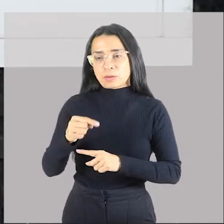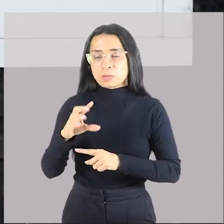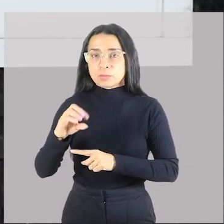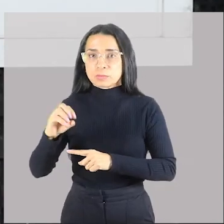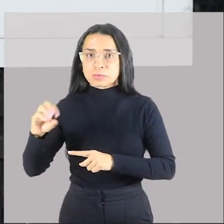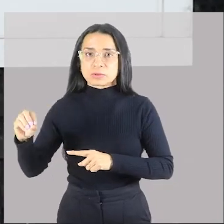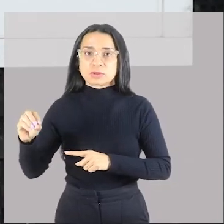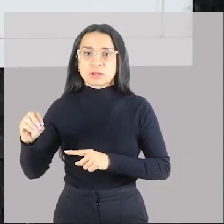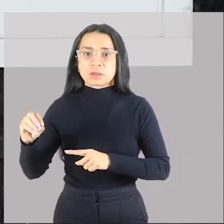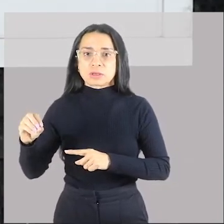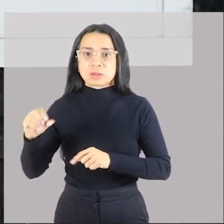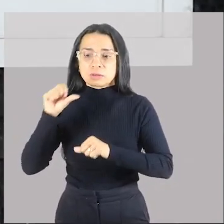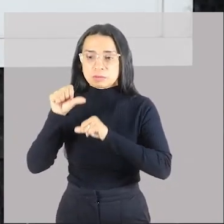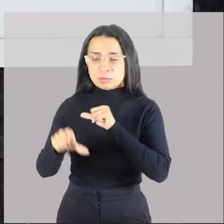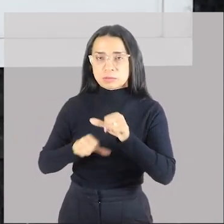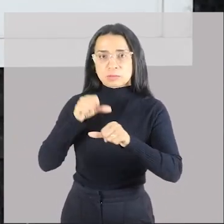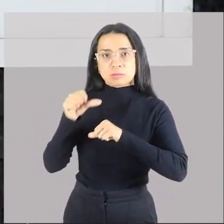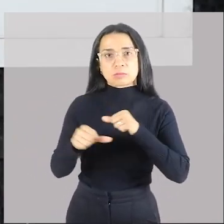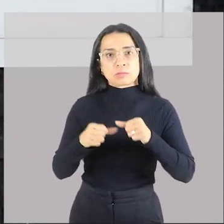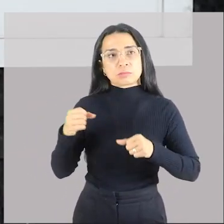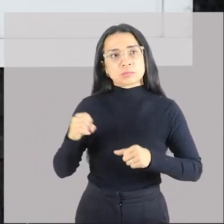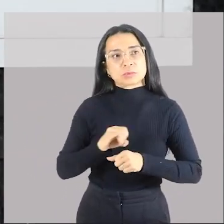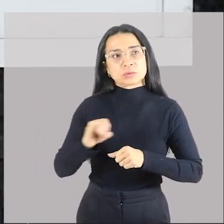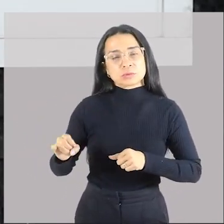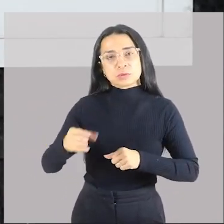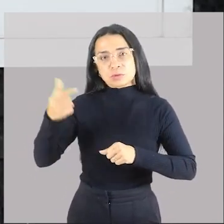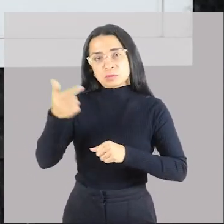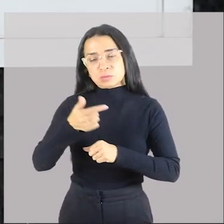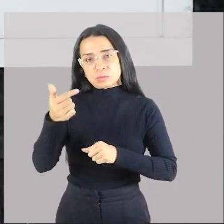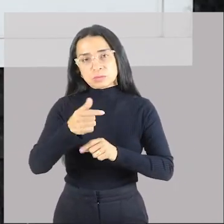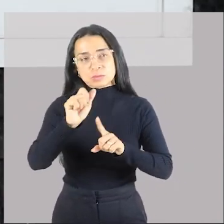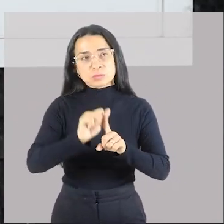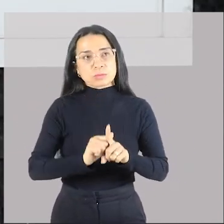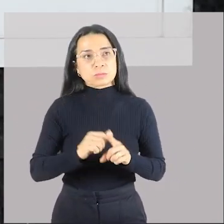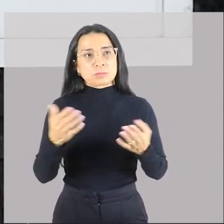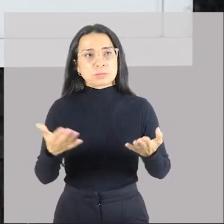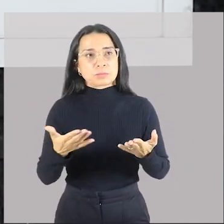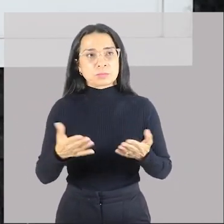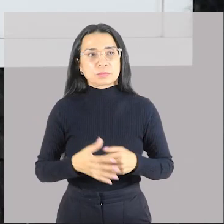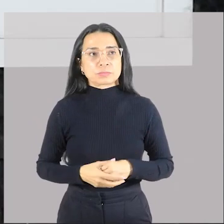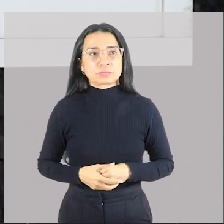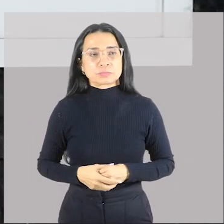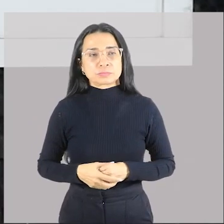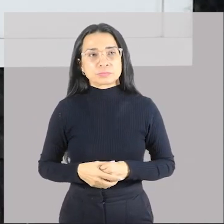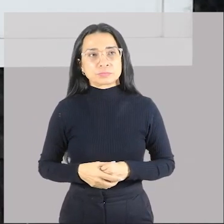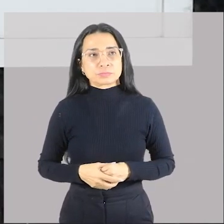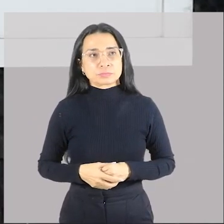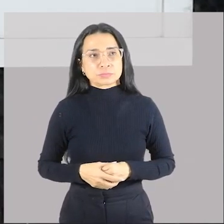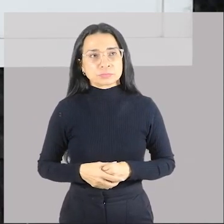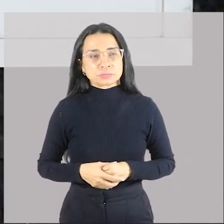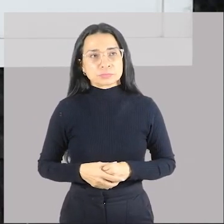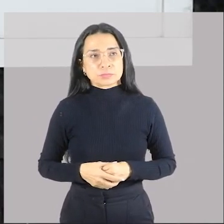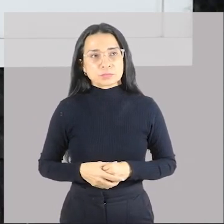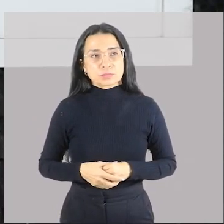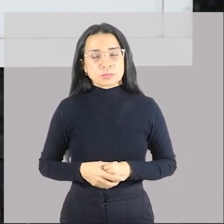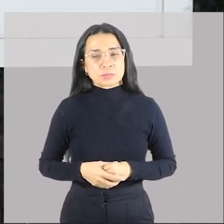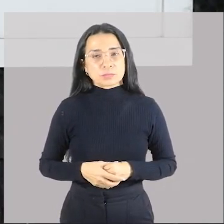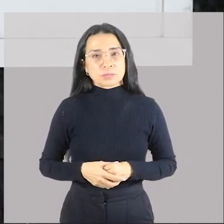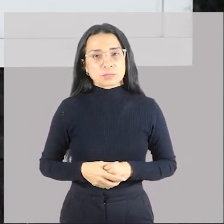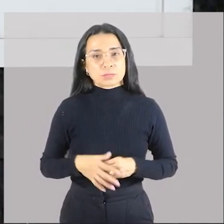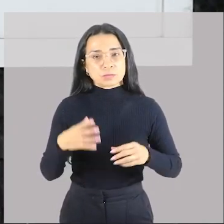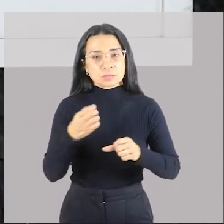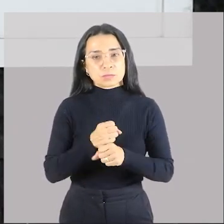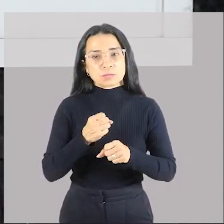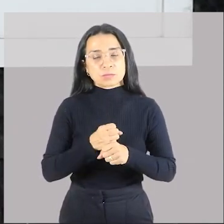atualizado. Tá? Então, se eu vou aqui para o segundo mês, que o empréstimo ele passou para o segundo mês, eu vou